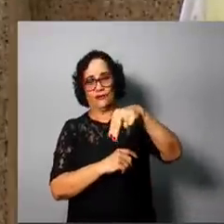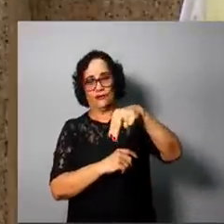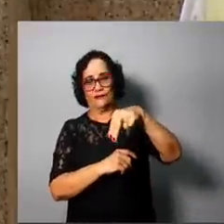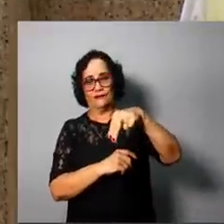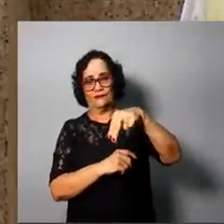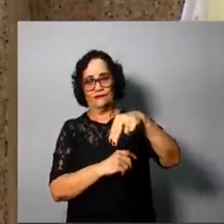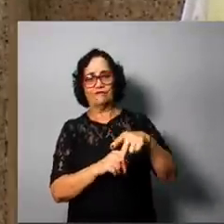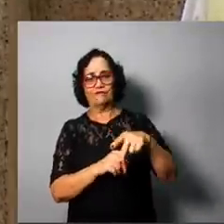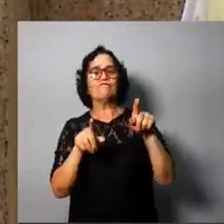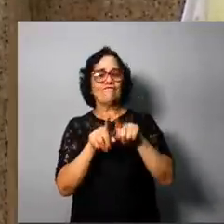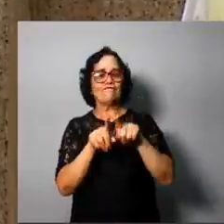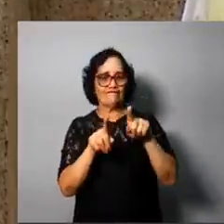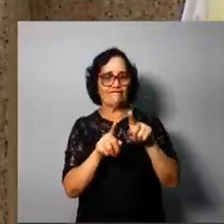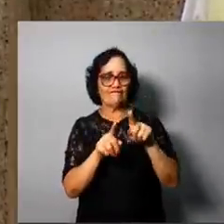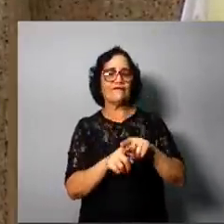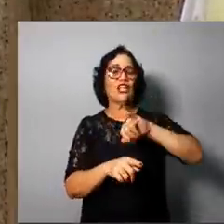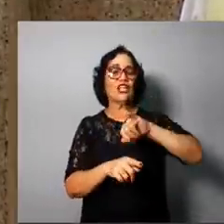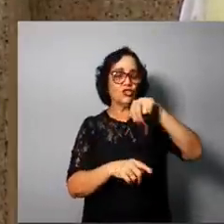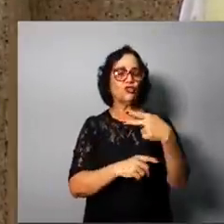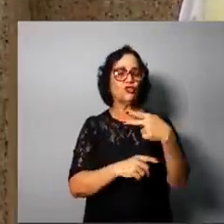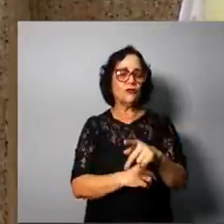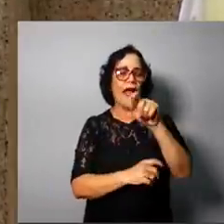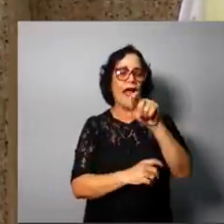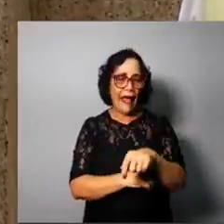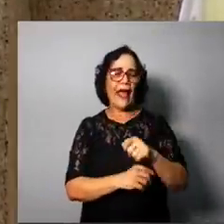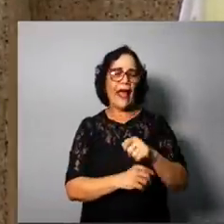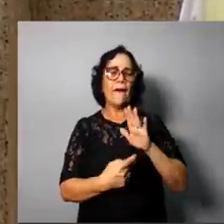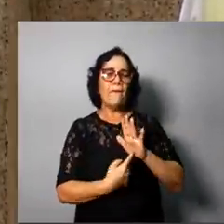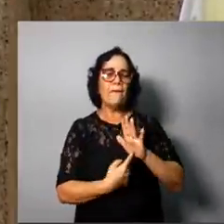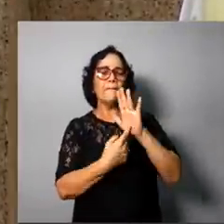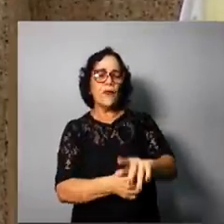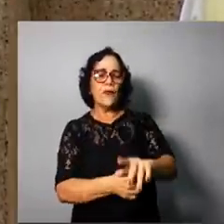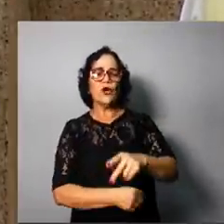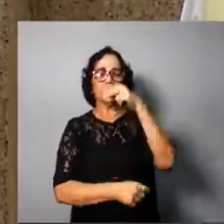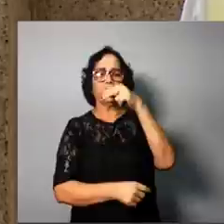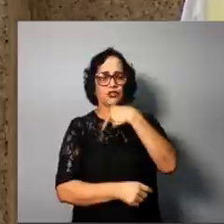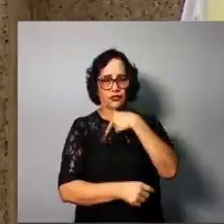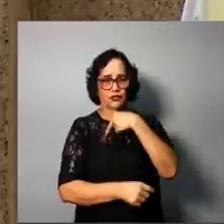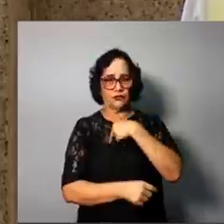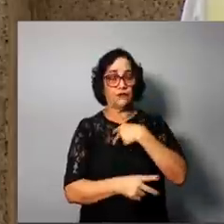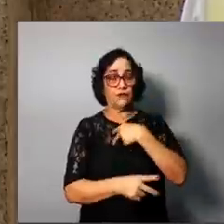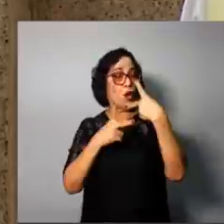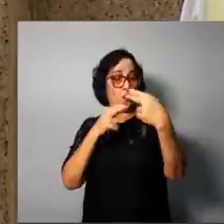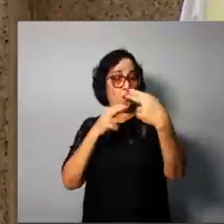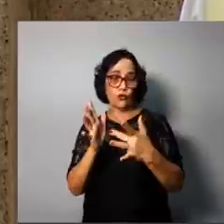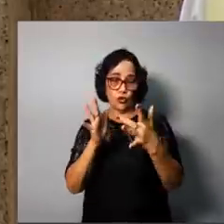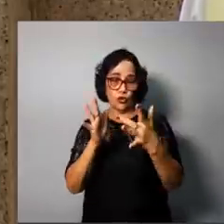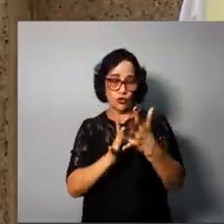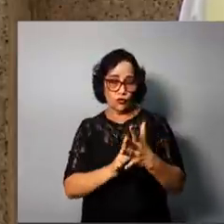os ninivitas, assim também será o Filho do Homem para esta geração.